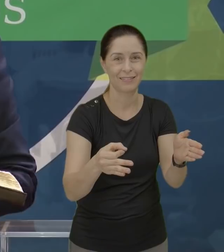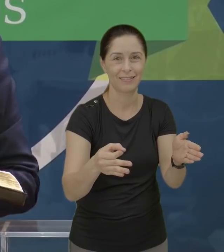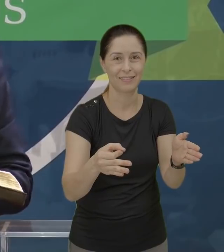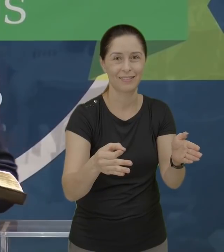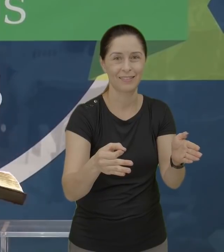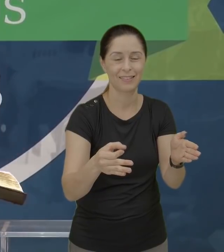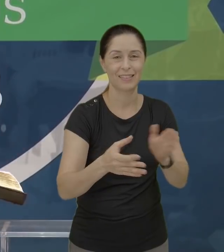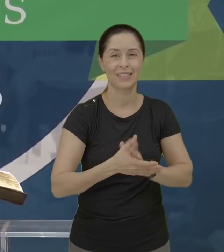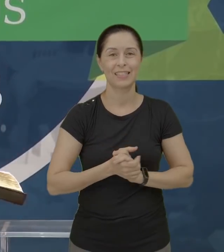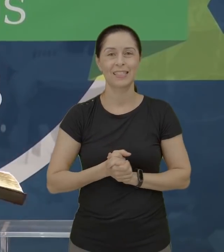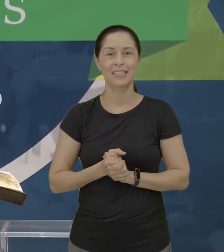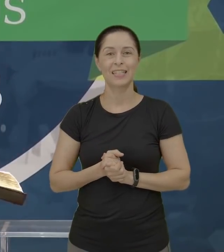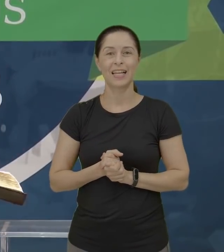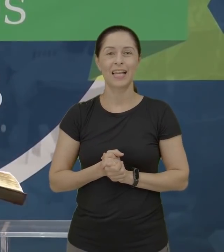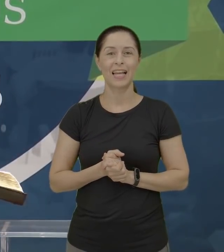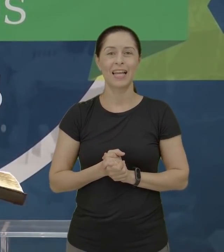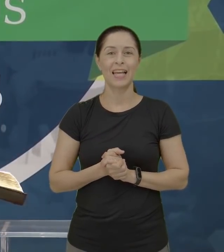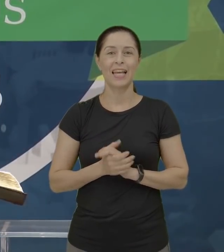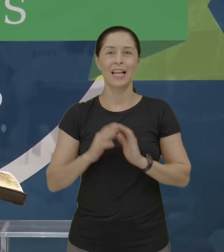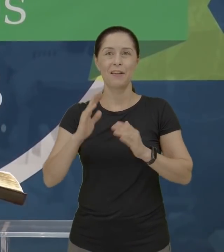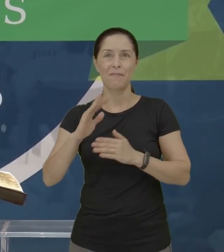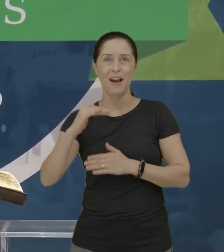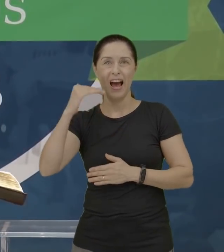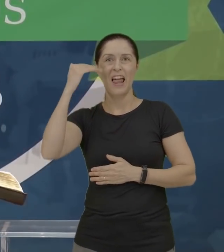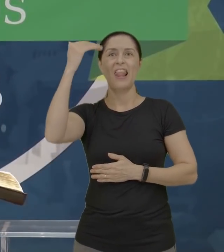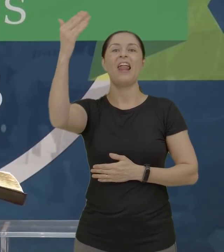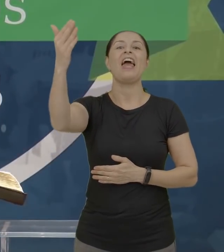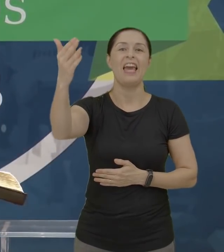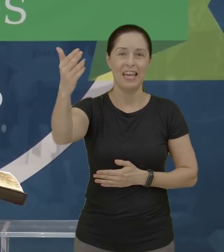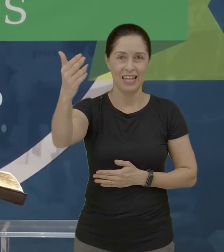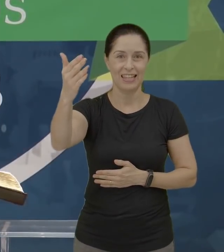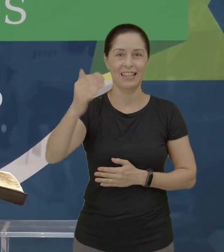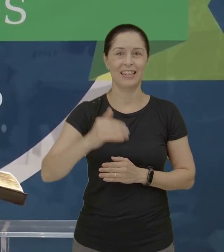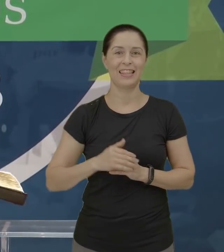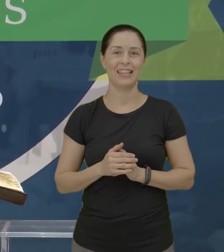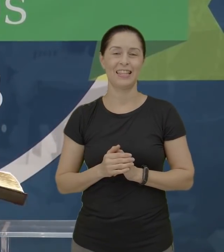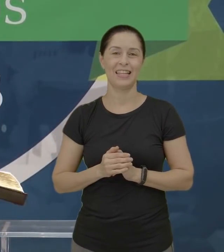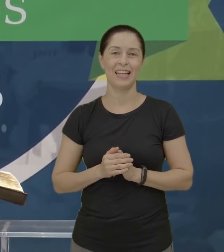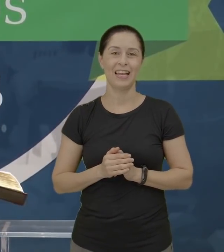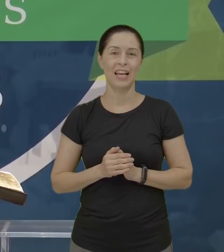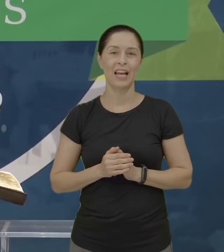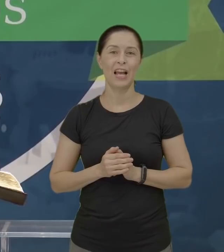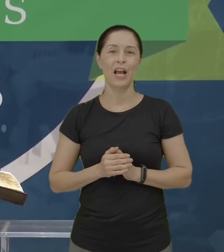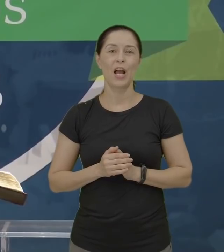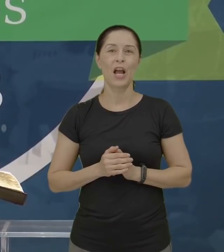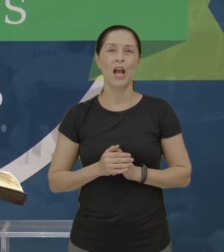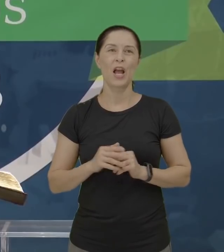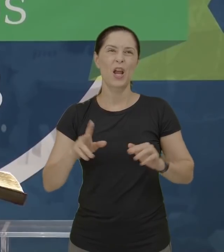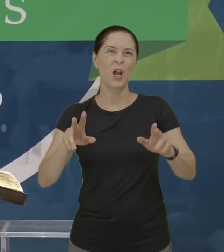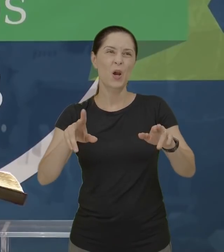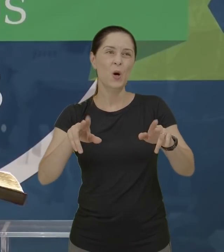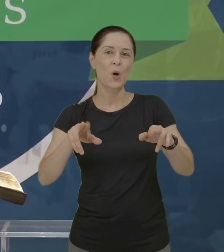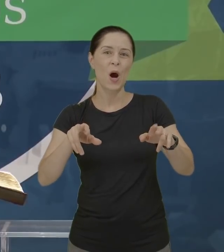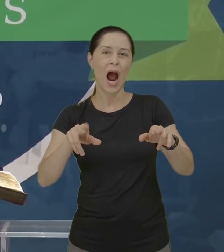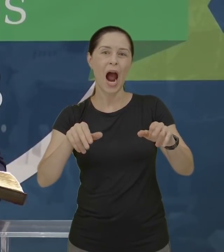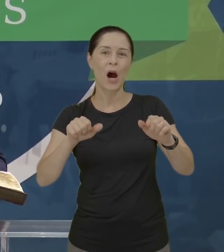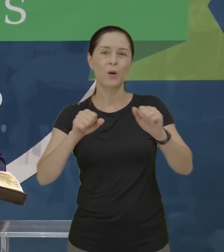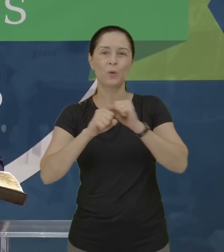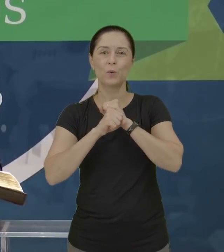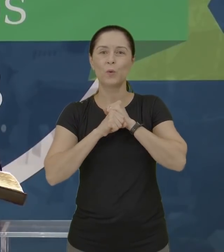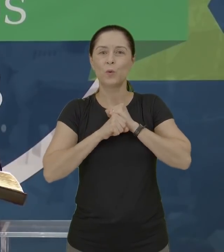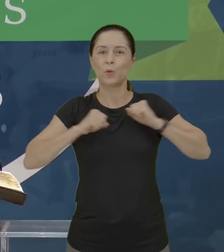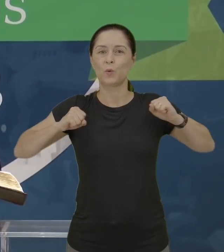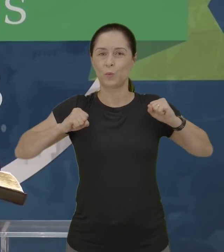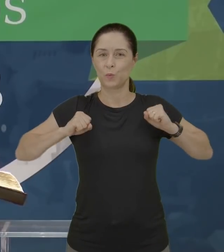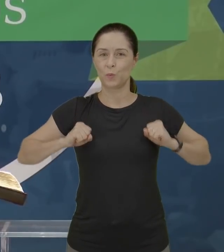E o texto está dizendo que Ele penetra além do véu, como o nosso sumo sacerdote para sempre, da ordem